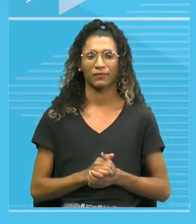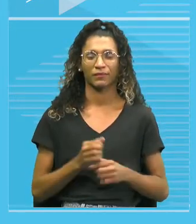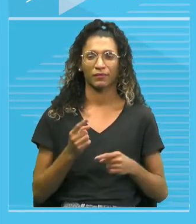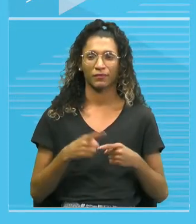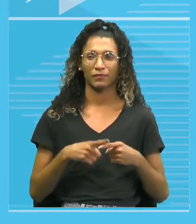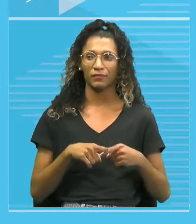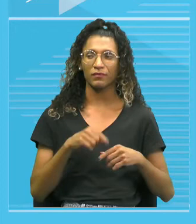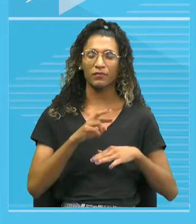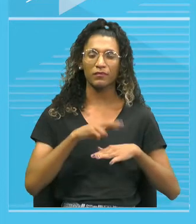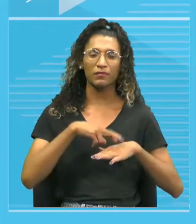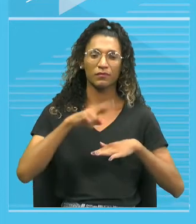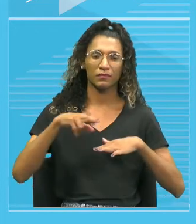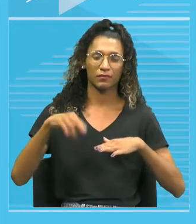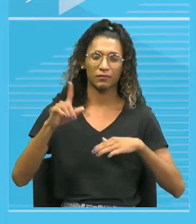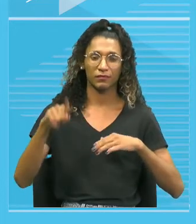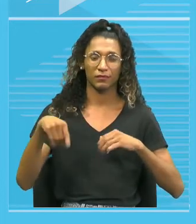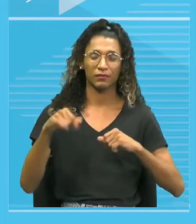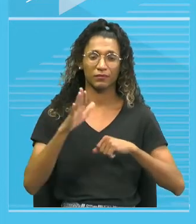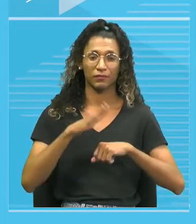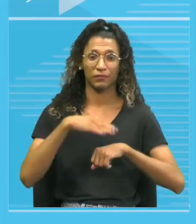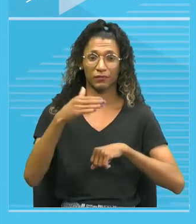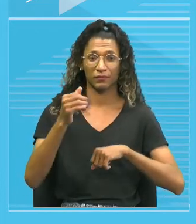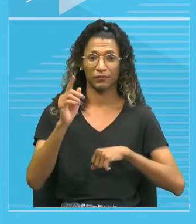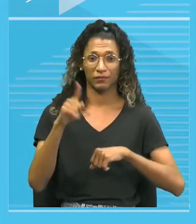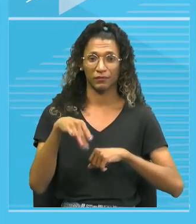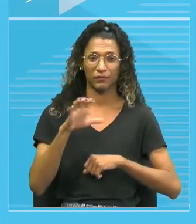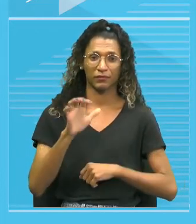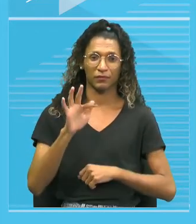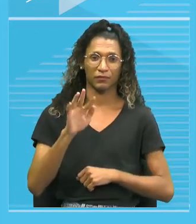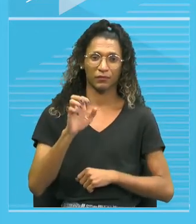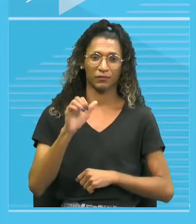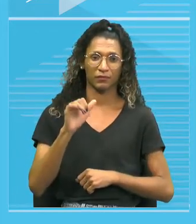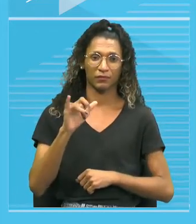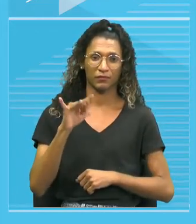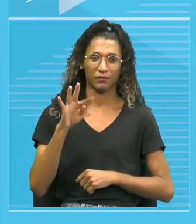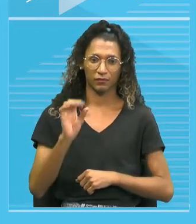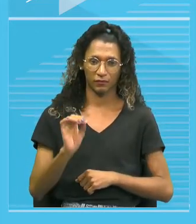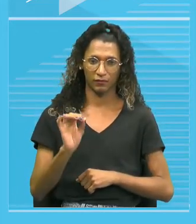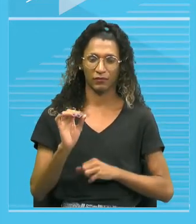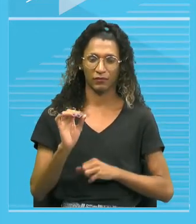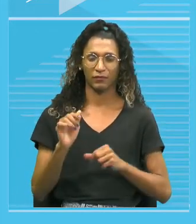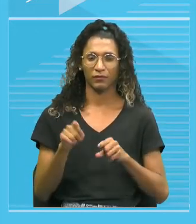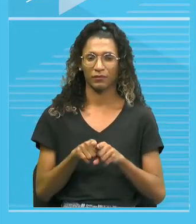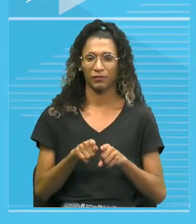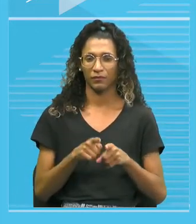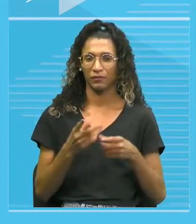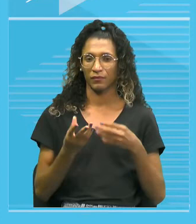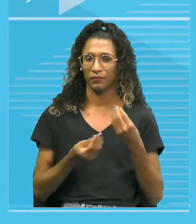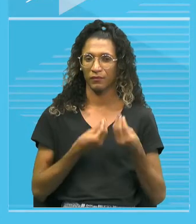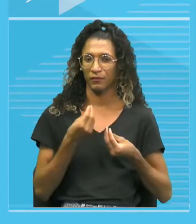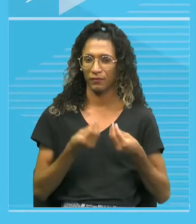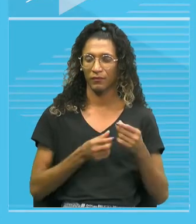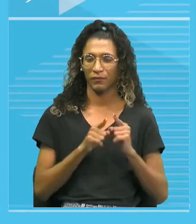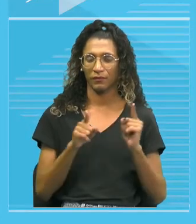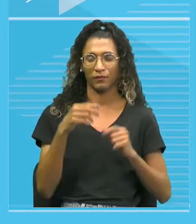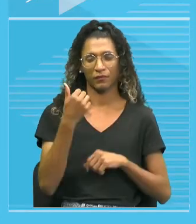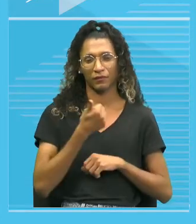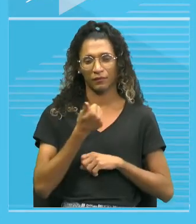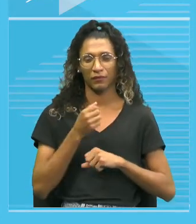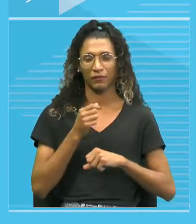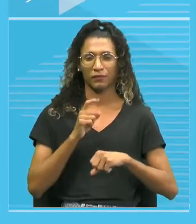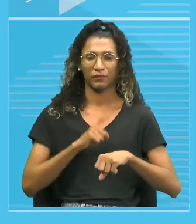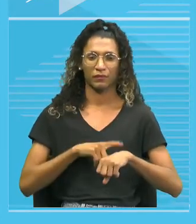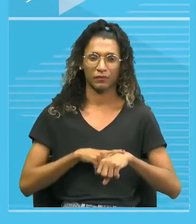radiação é muito grande, é um efeito agudo que nós estamos falando, e aí esse efeito agudo acaba destruindo a medula óssea vermelha. Mas no primeiro momento,